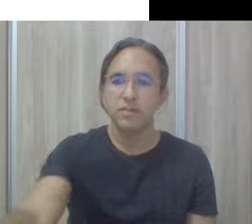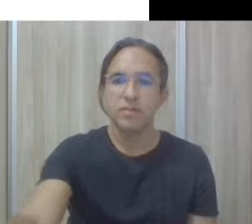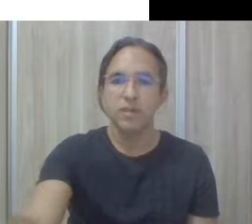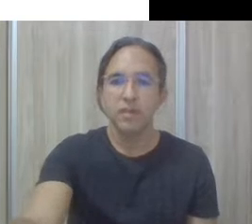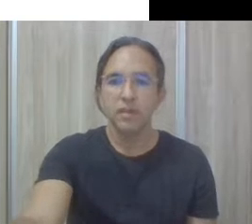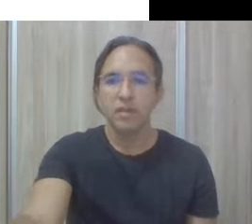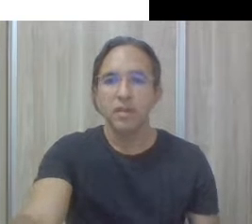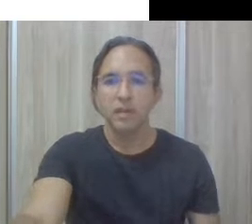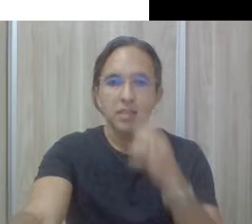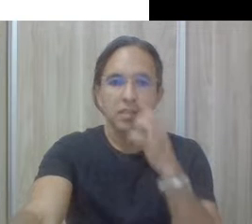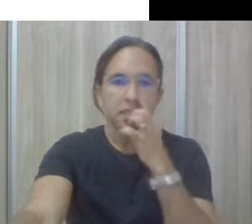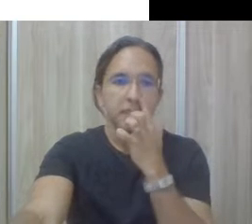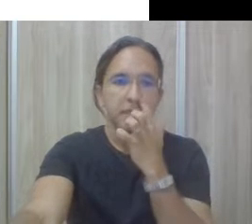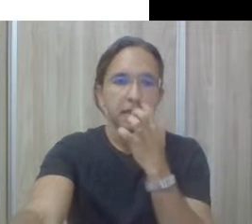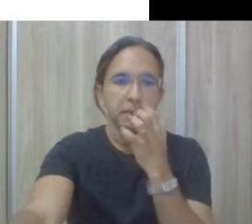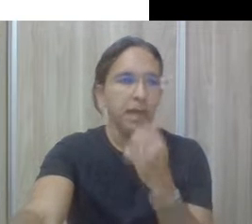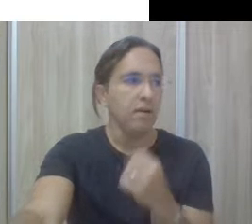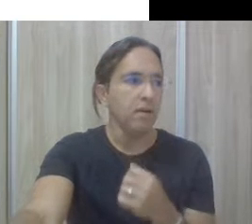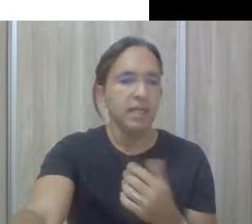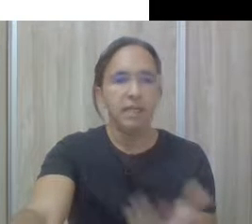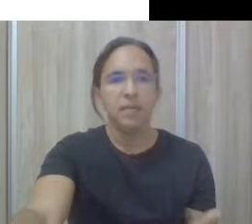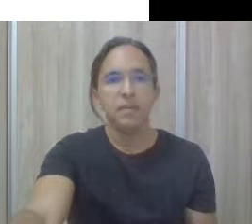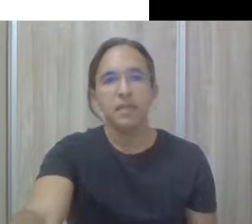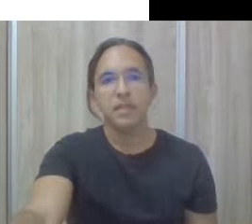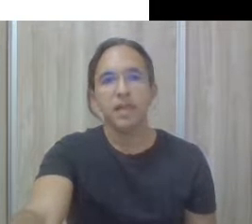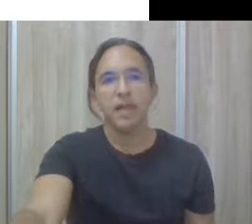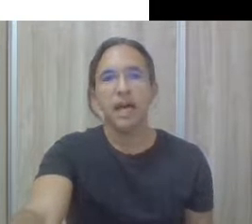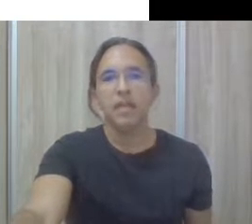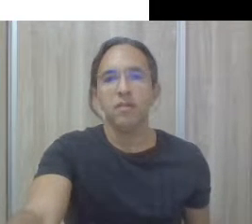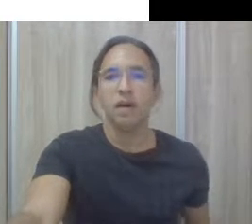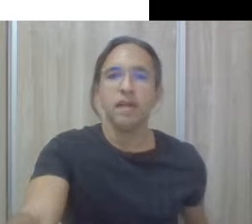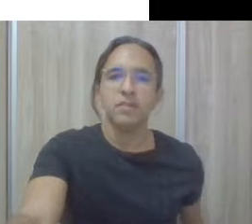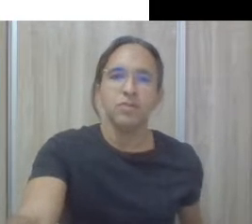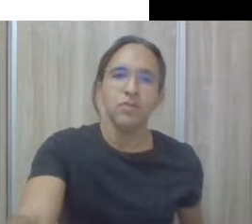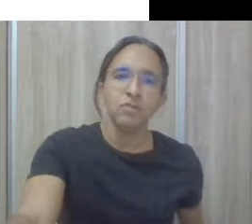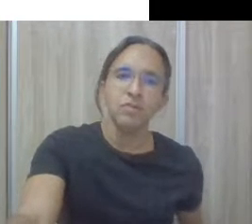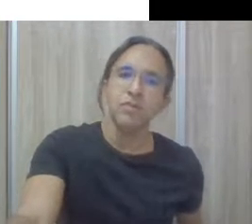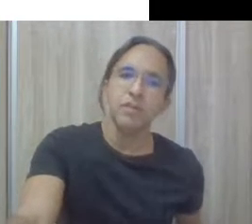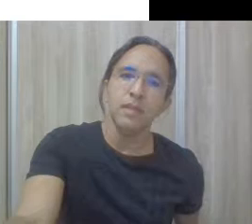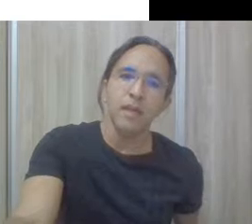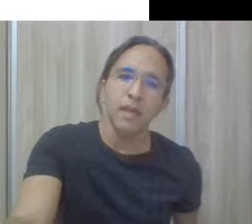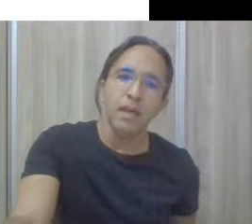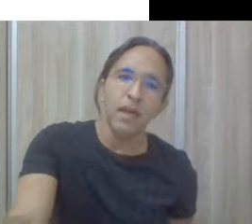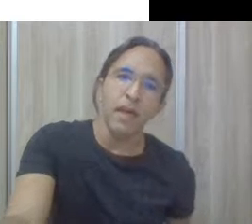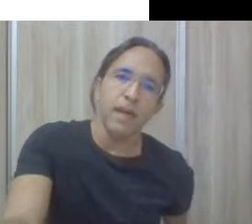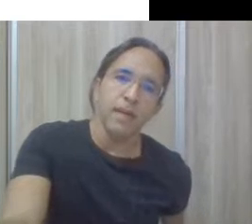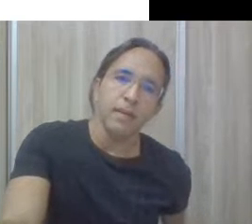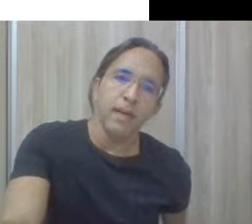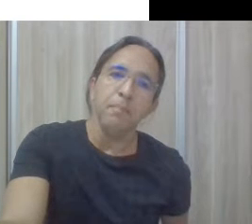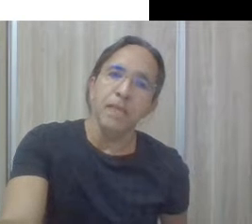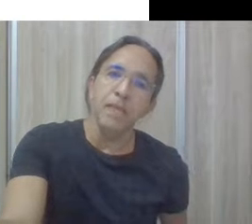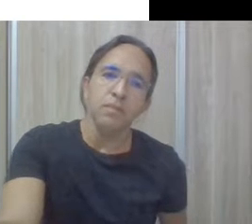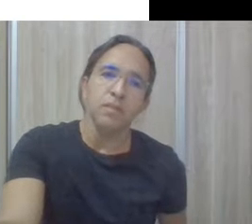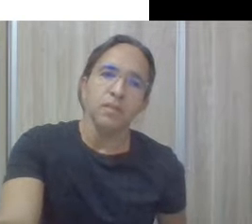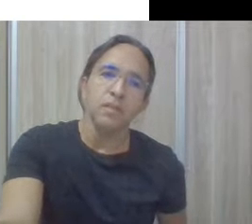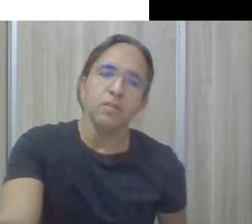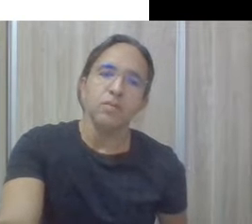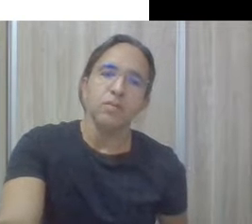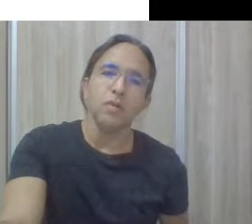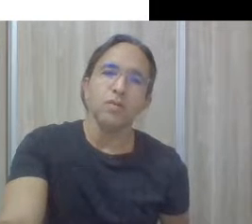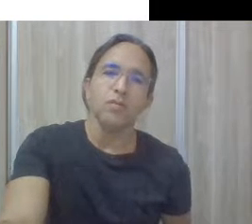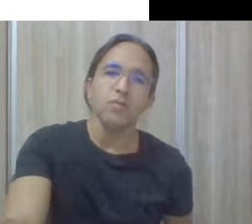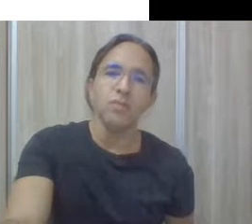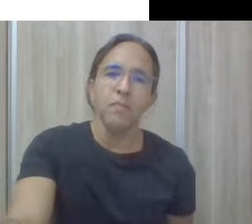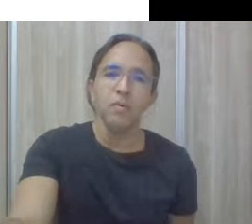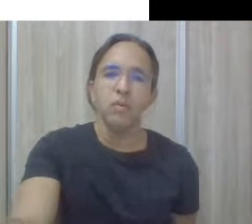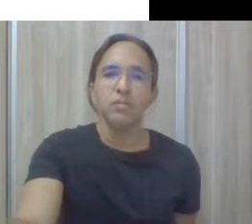verdadeiros. É só para a gente lembrar ó, que Libras é a linguagem do surdo, é mito.